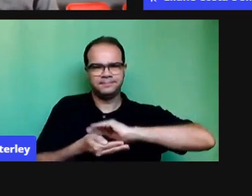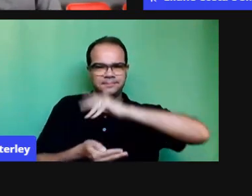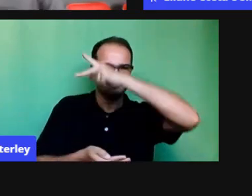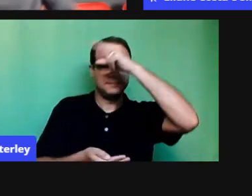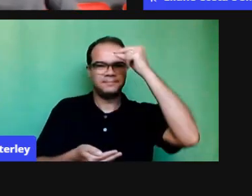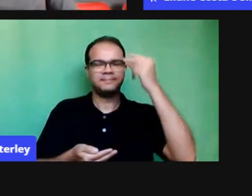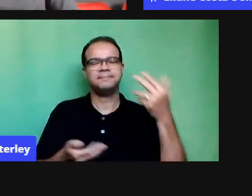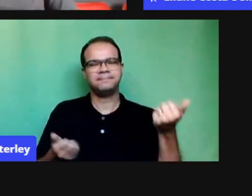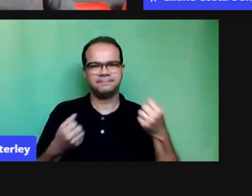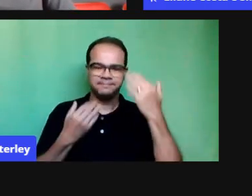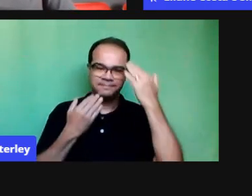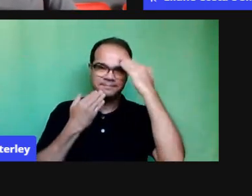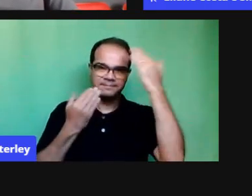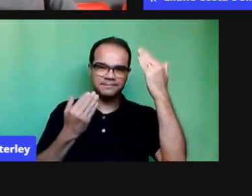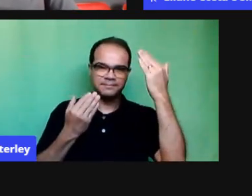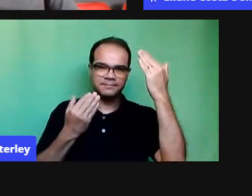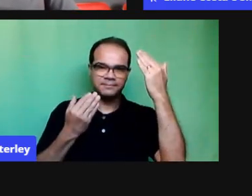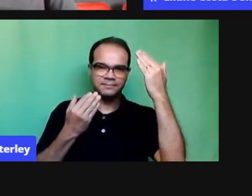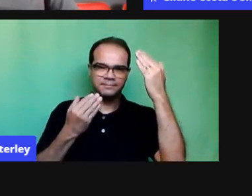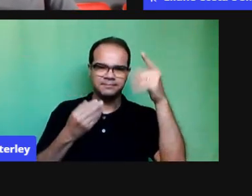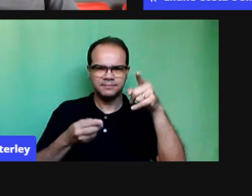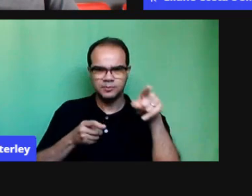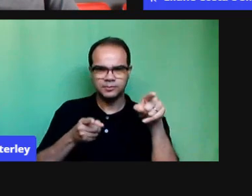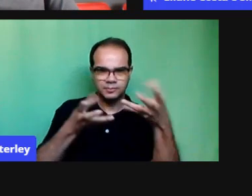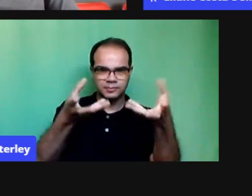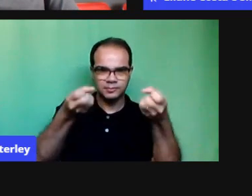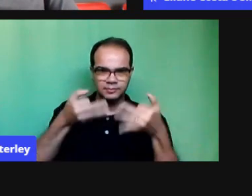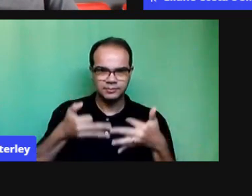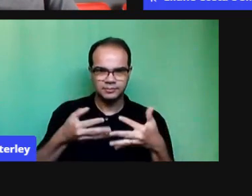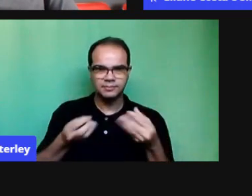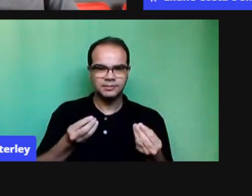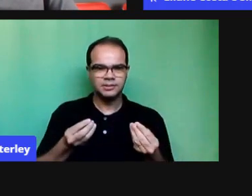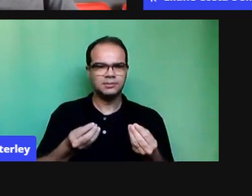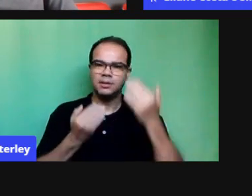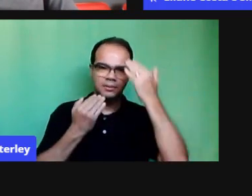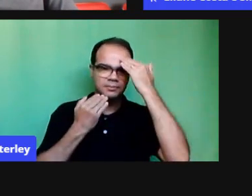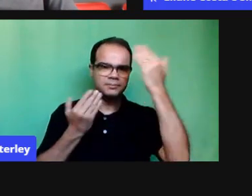riquíssima. Eu que agradeço a oportunidade.